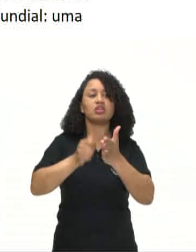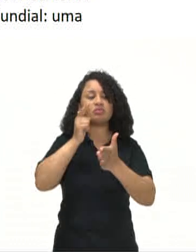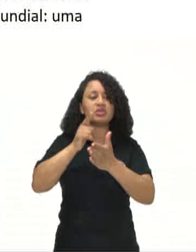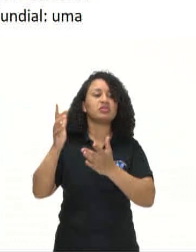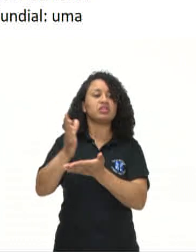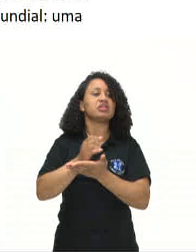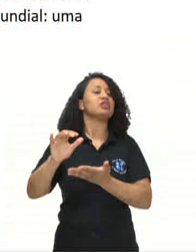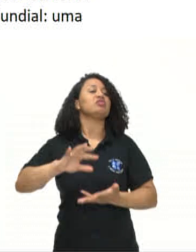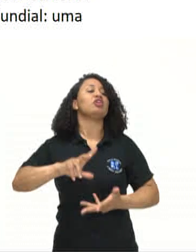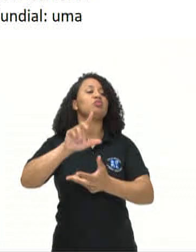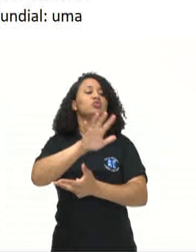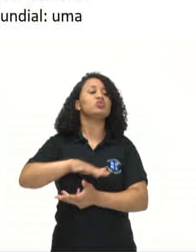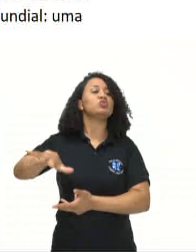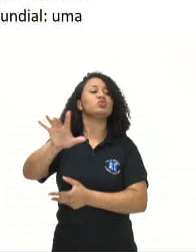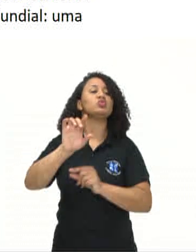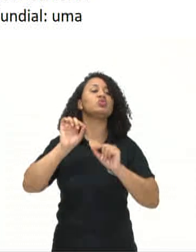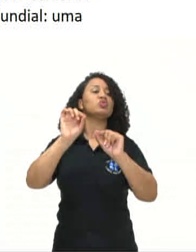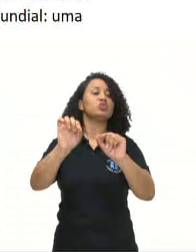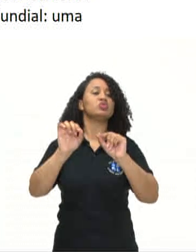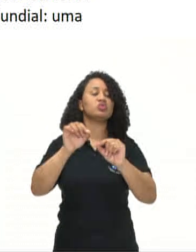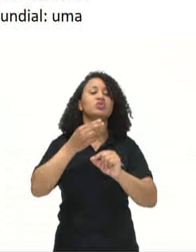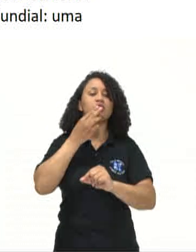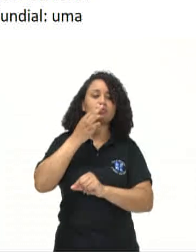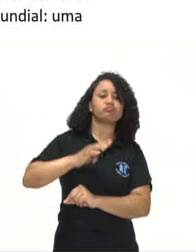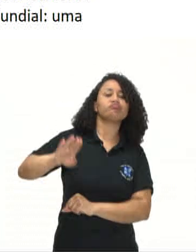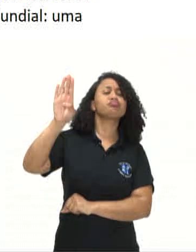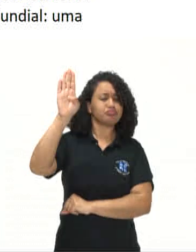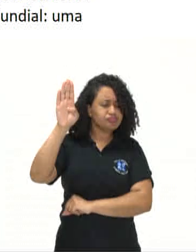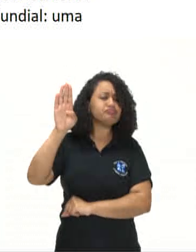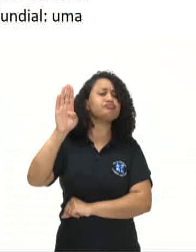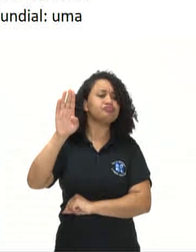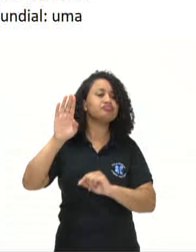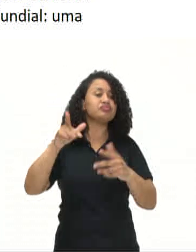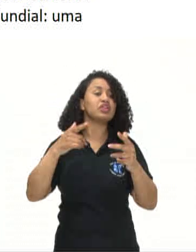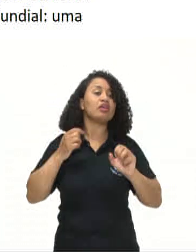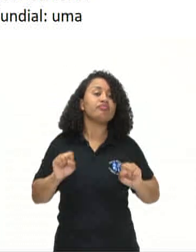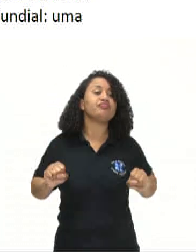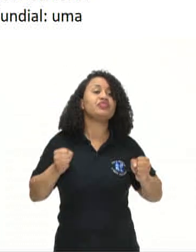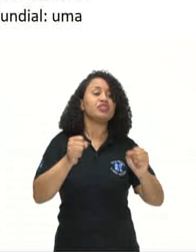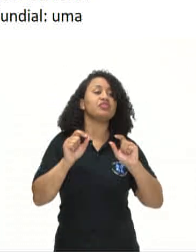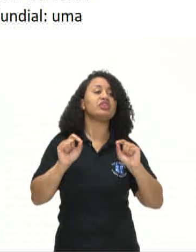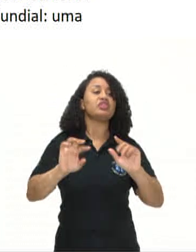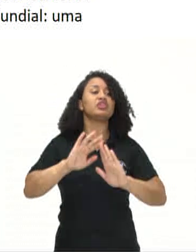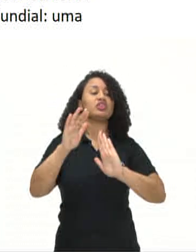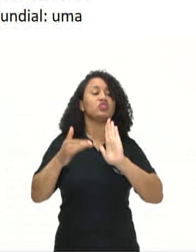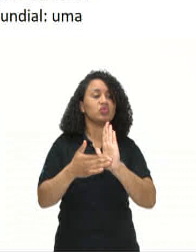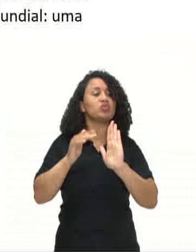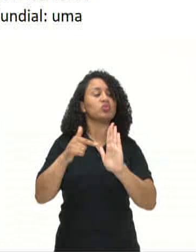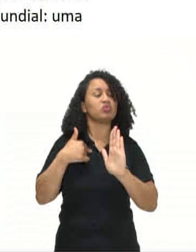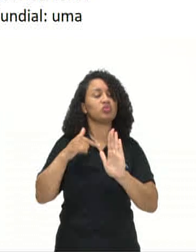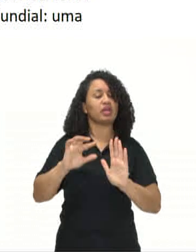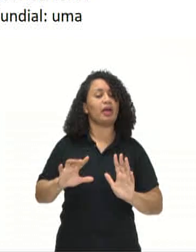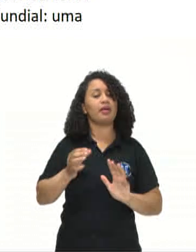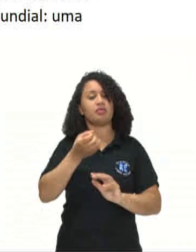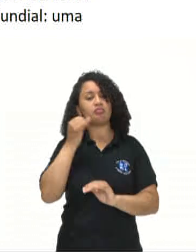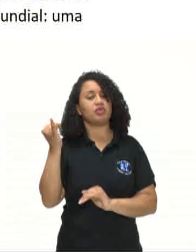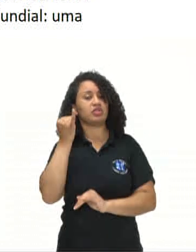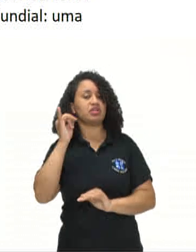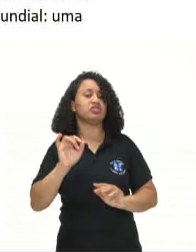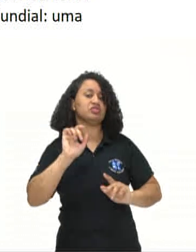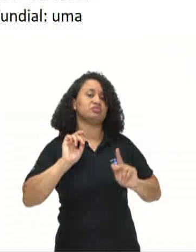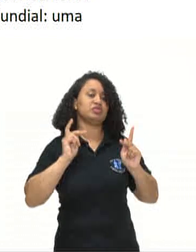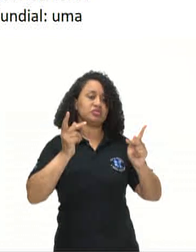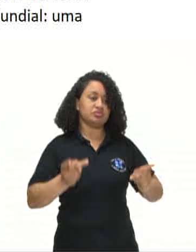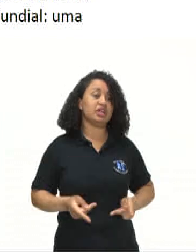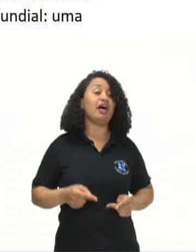salvar o mundo inteiro da peste da tirania nazista e em defesa de tudo que é mais sagrado para o homem. É